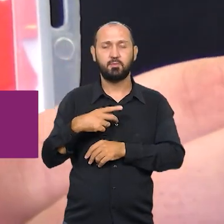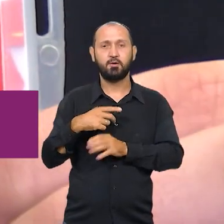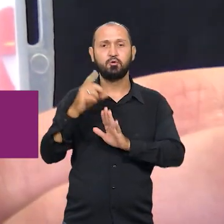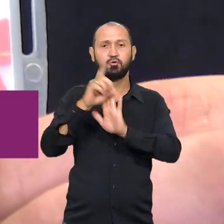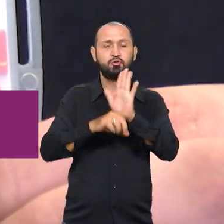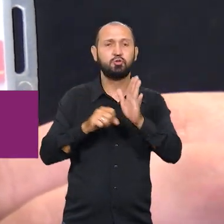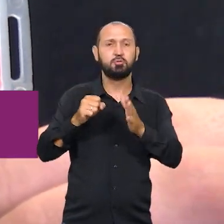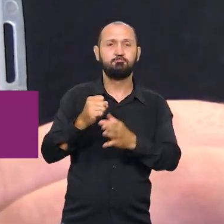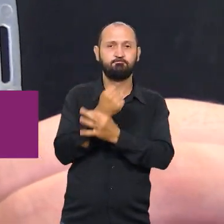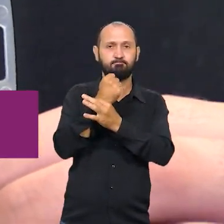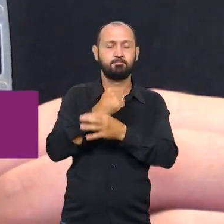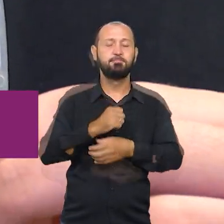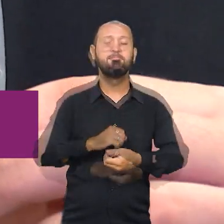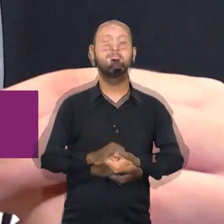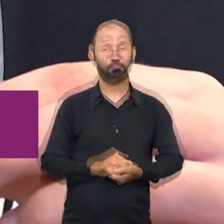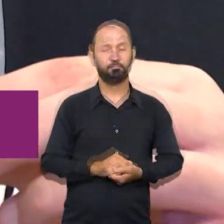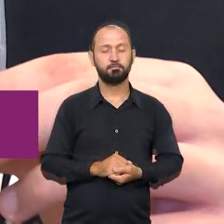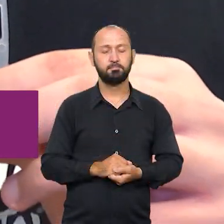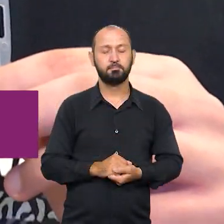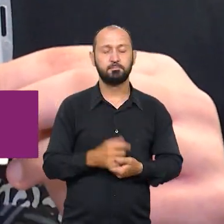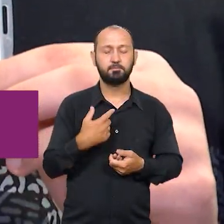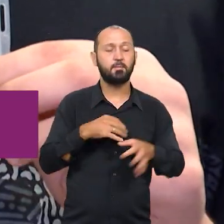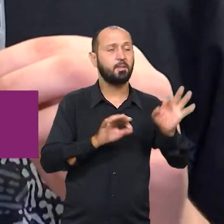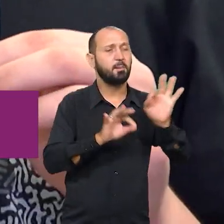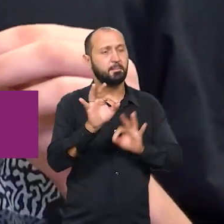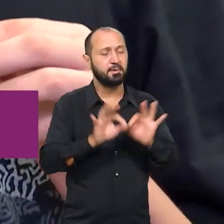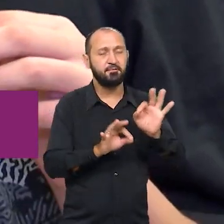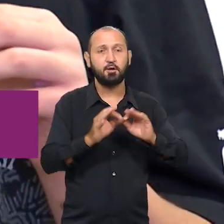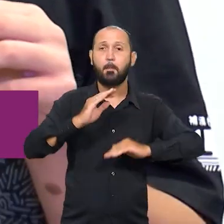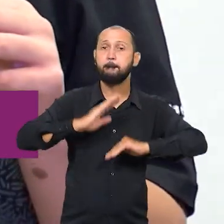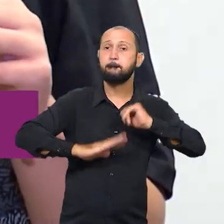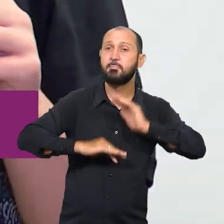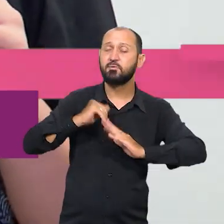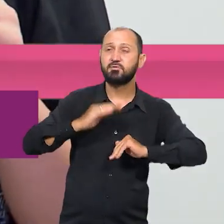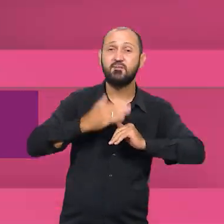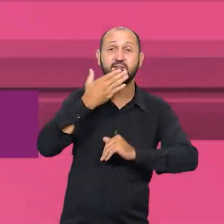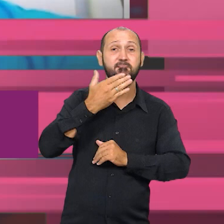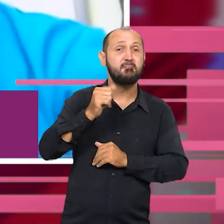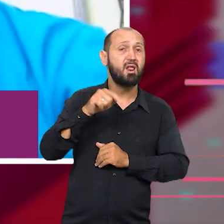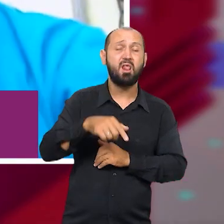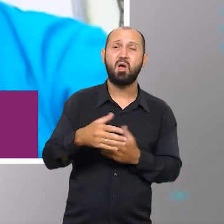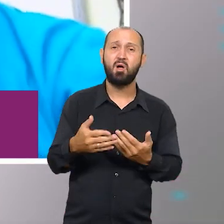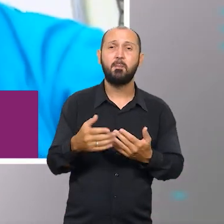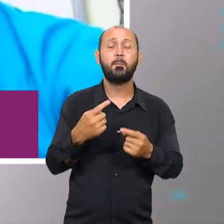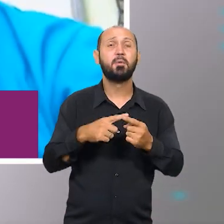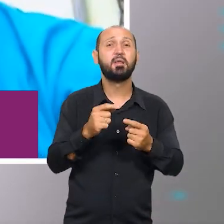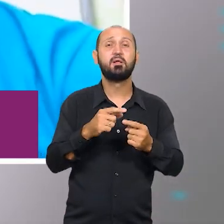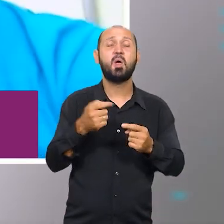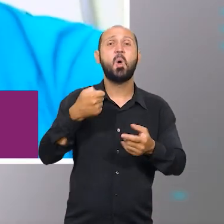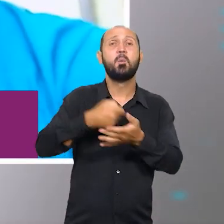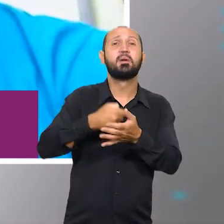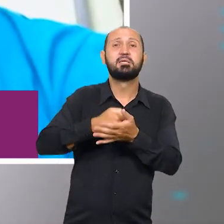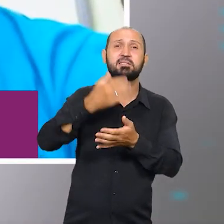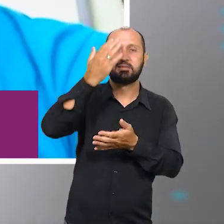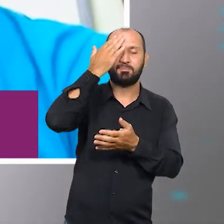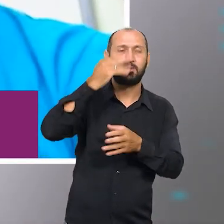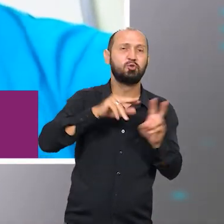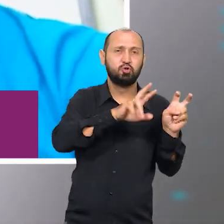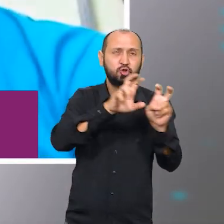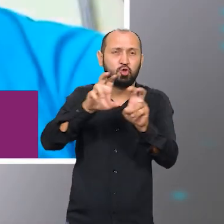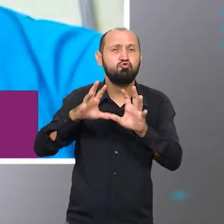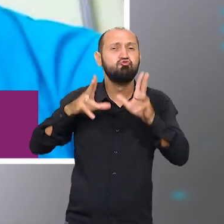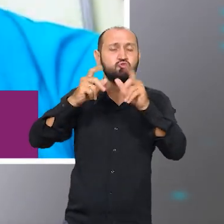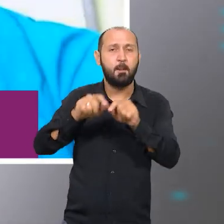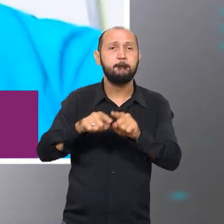Sim, né? Prepara melhor o profissional. Às vezes o profissional ele também não é obrigado a saber de tudo, mas a gente tem artifícios legais que